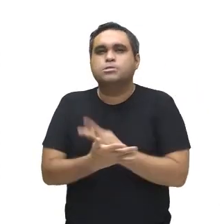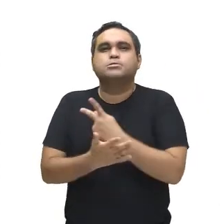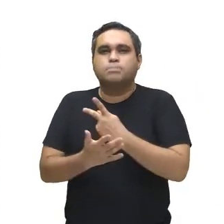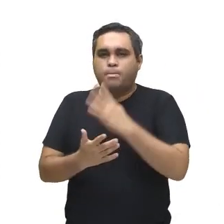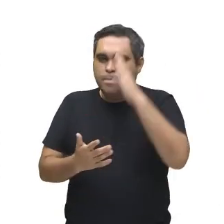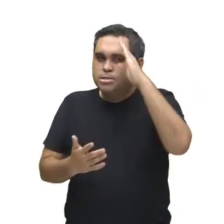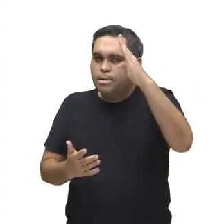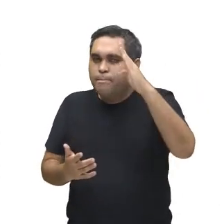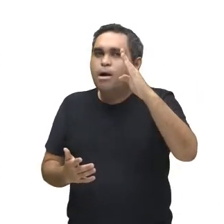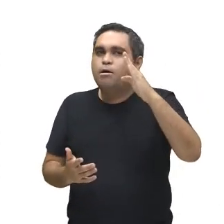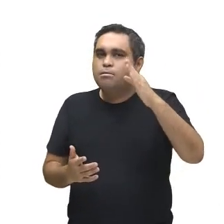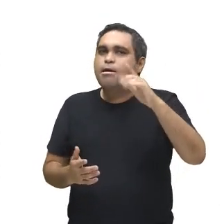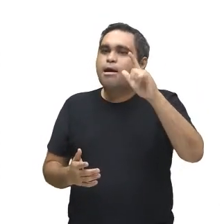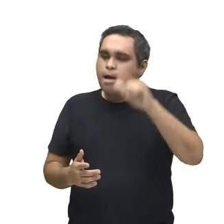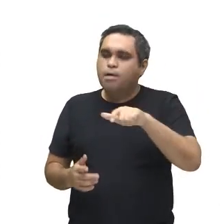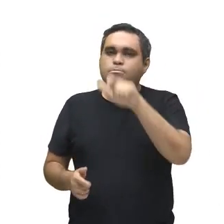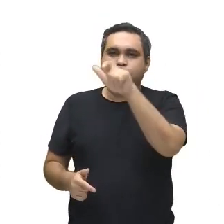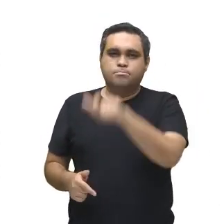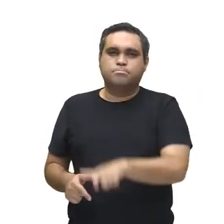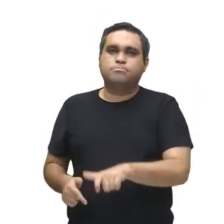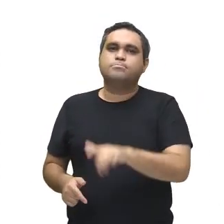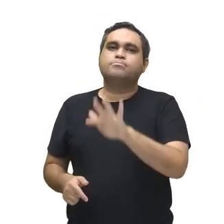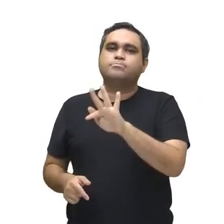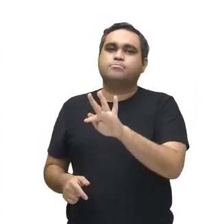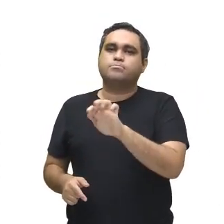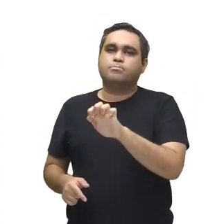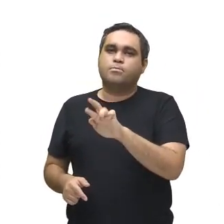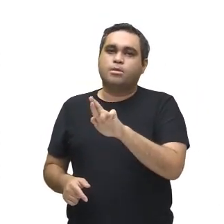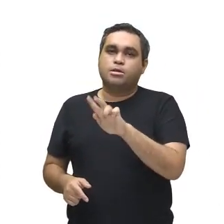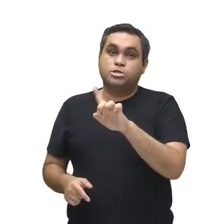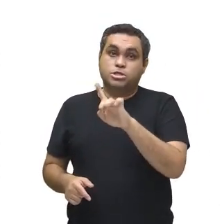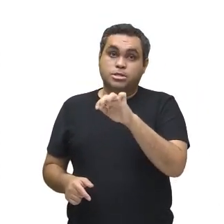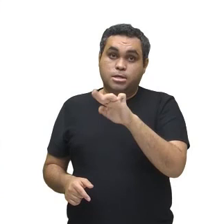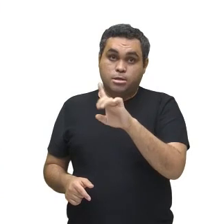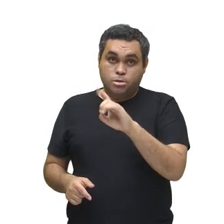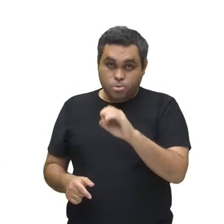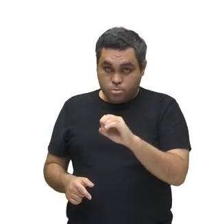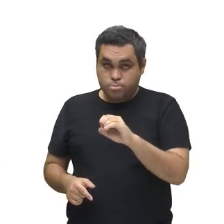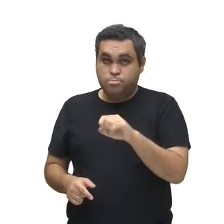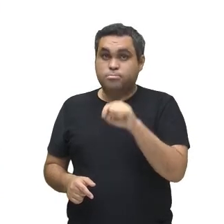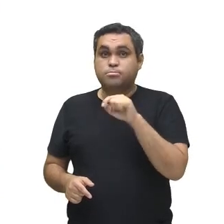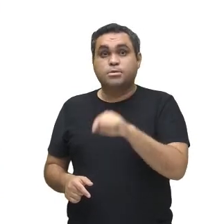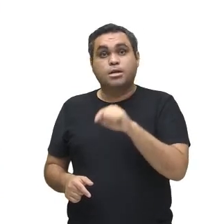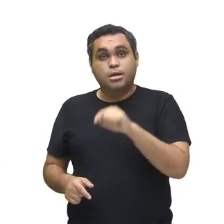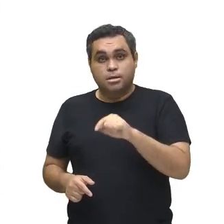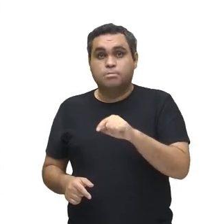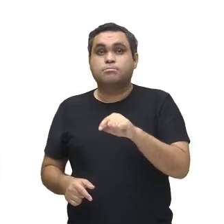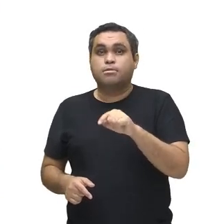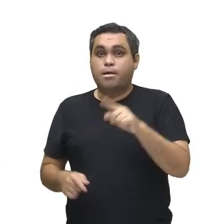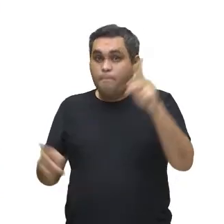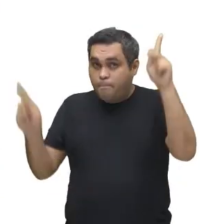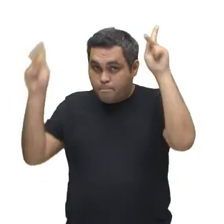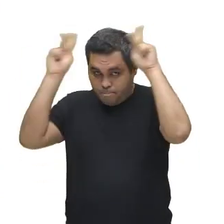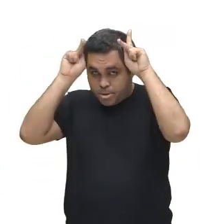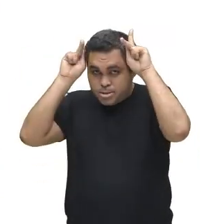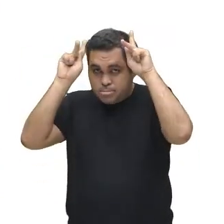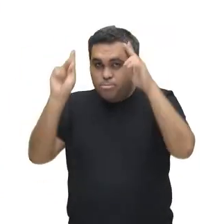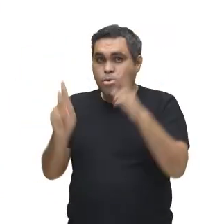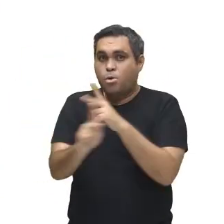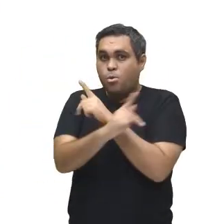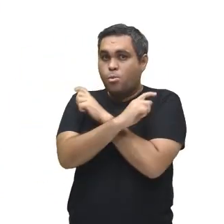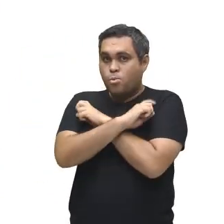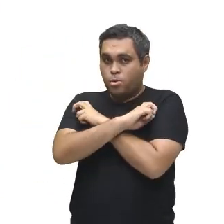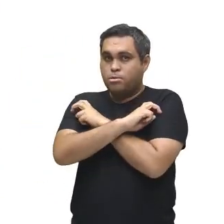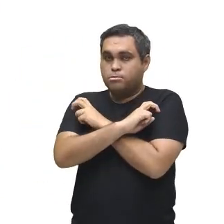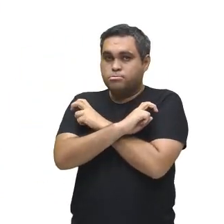esse motivo, foi o assassinato do arquiduque Francisco Ferdinando, herdeiro do trono do Império Austro-Húngaro, por